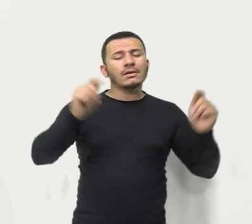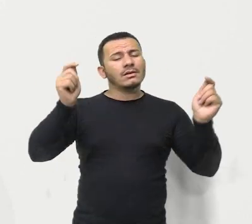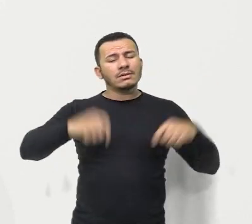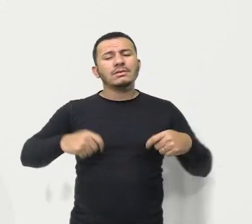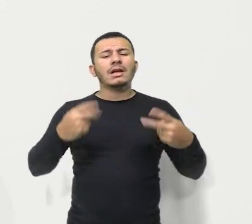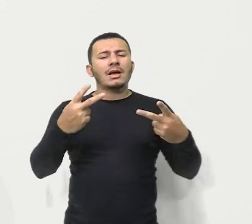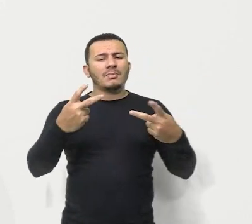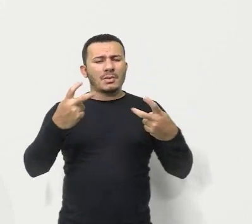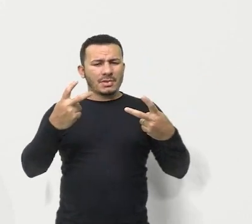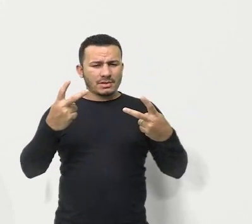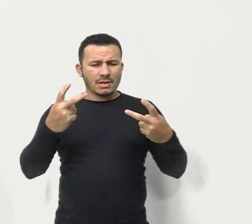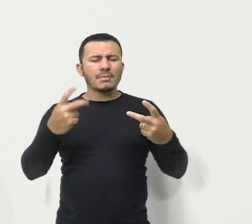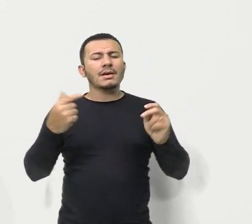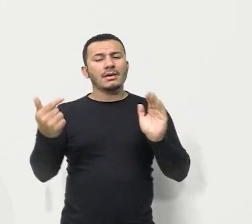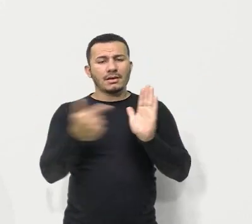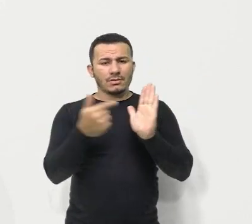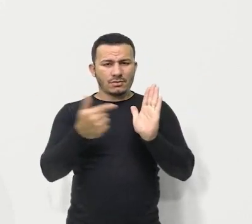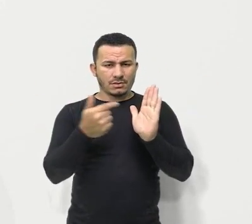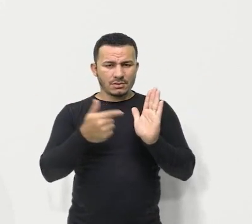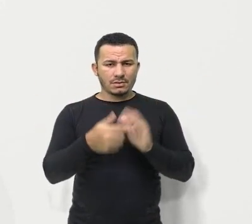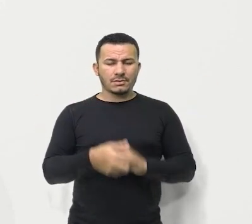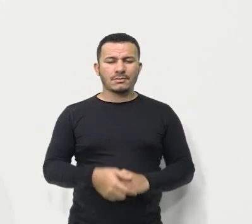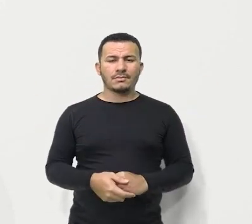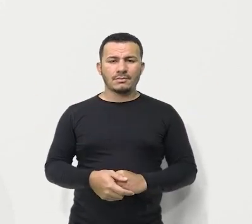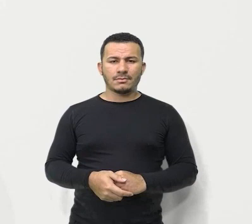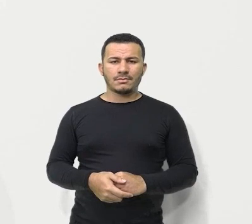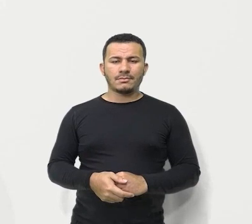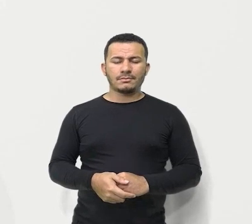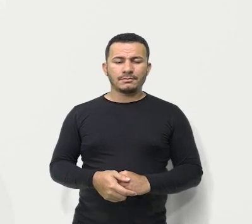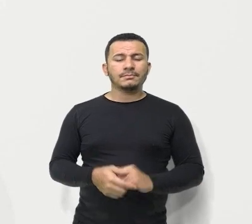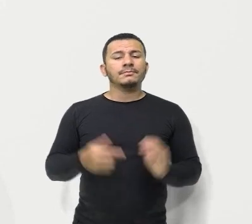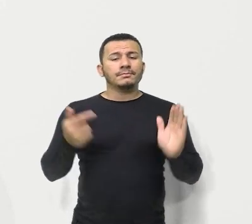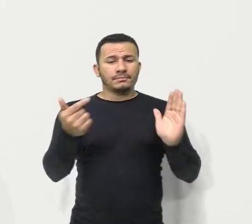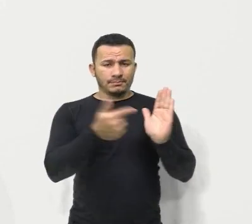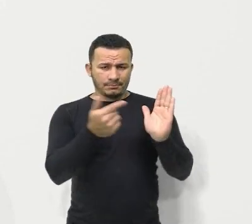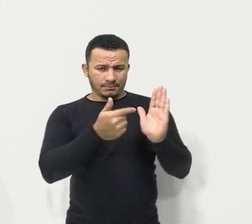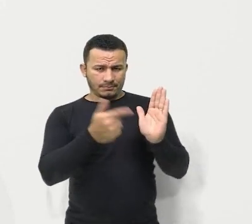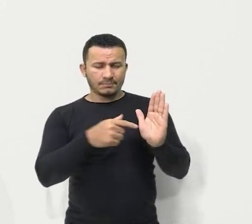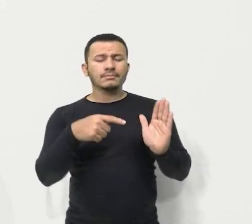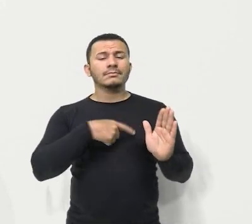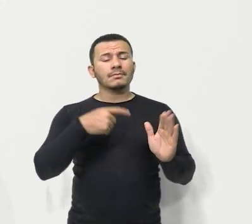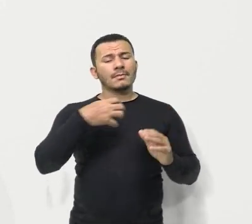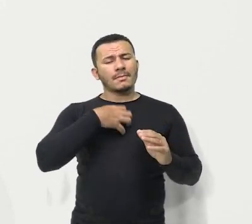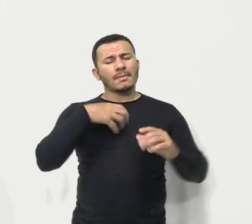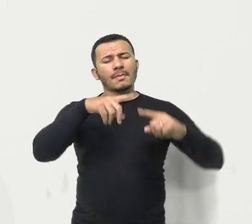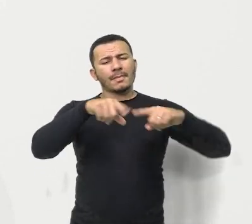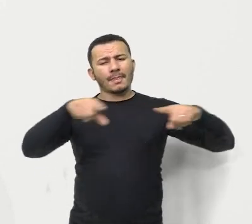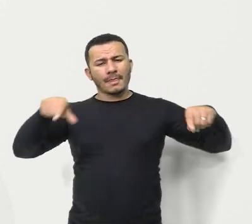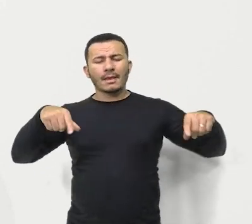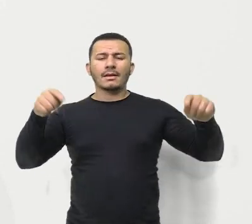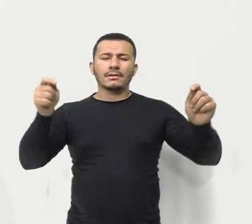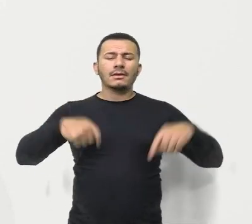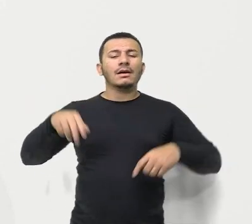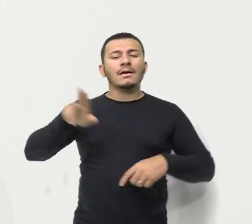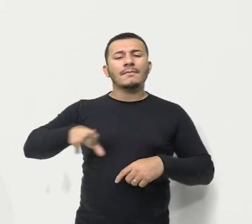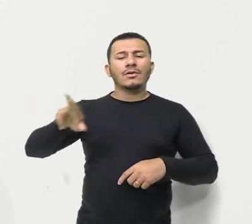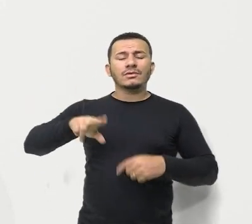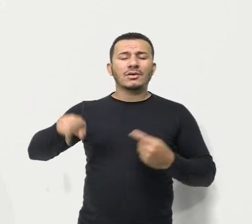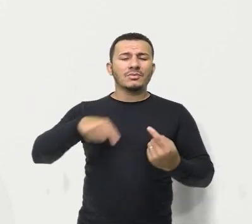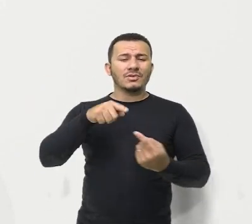perceber a construção de uma ironia. A ironia é um efeito de sentido que pode ser empregado com